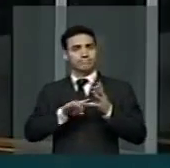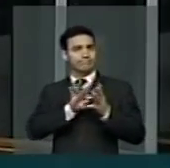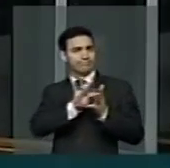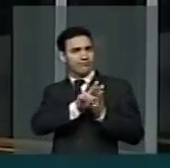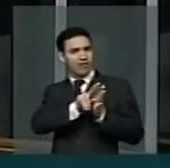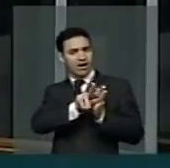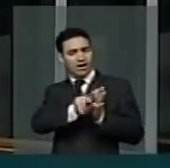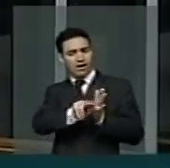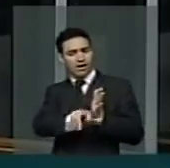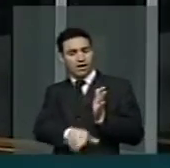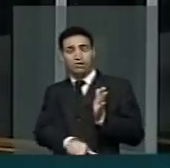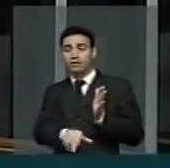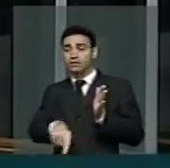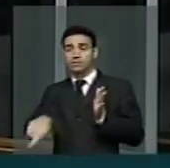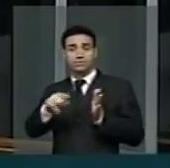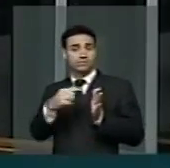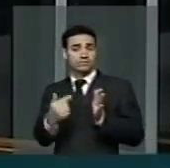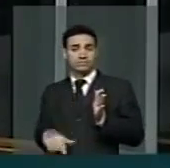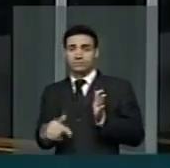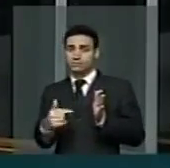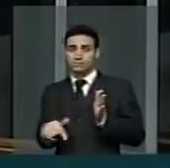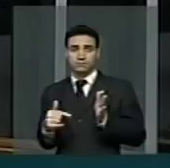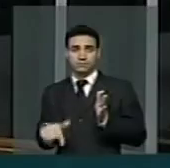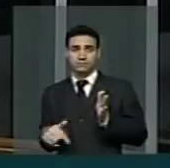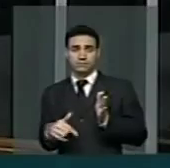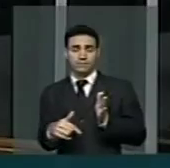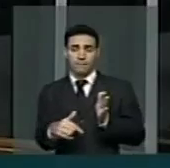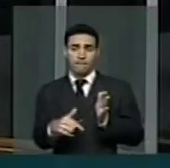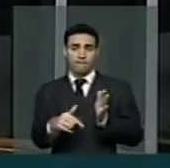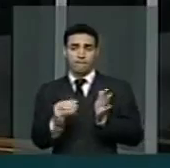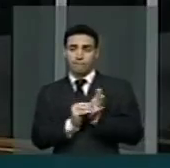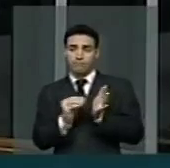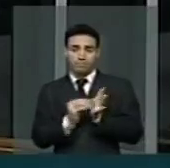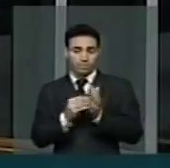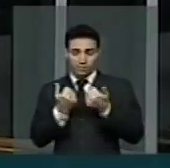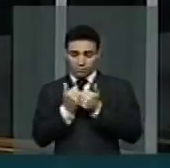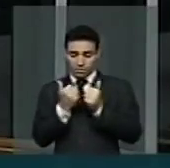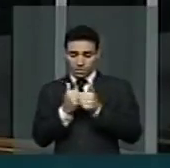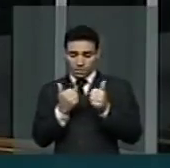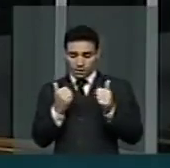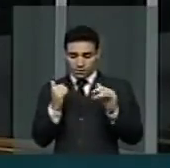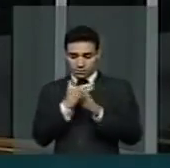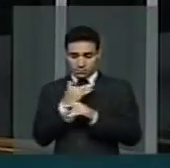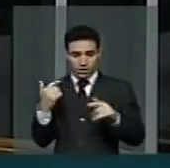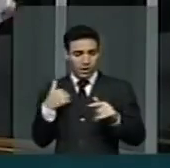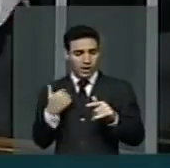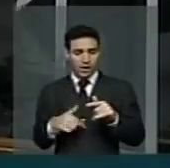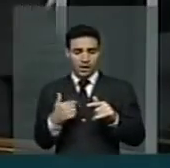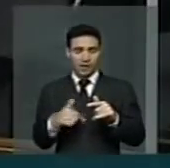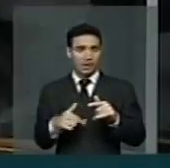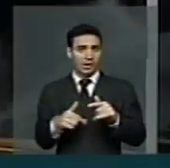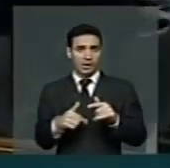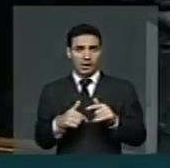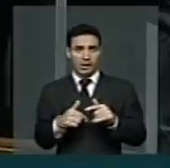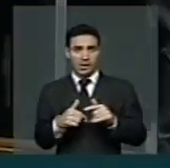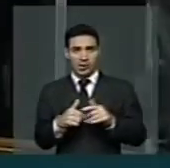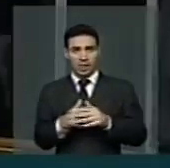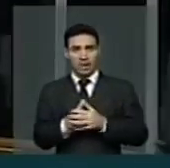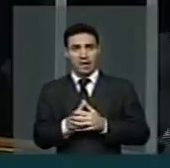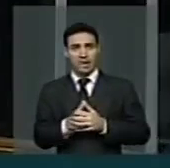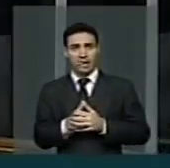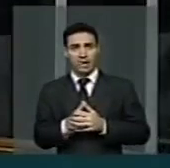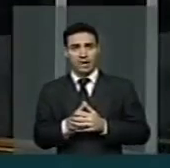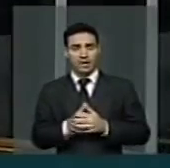que tem faltado, deputado Zezel, a quem eu saúdo, no transporte público do nosso país, deputada